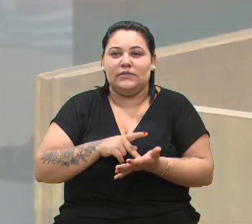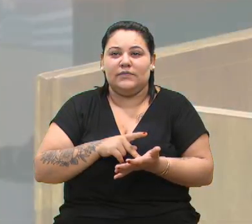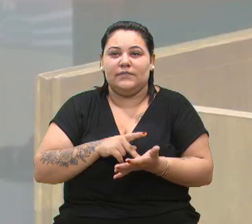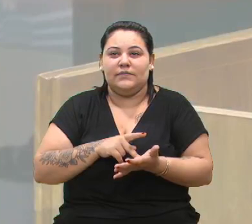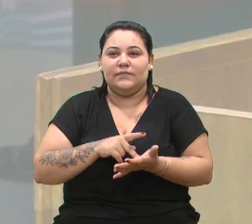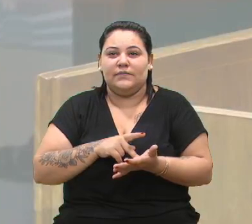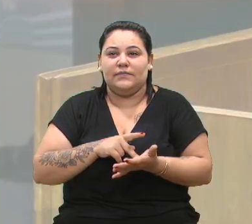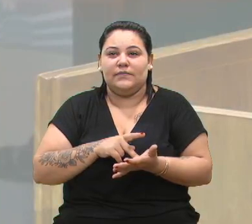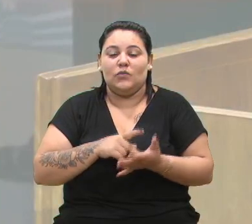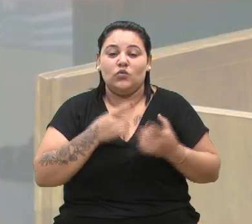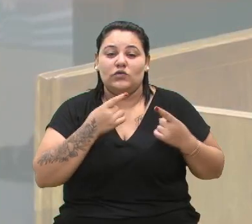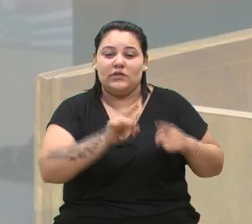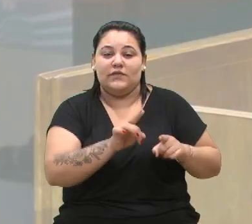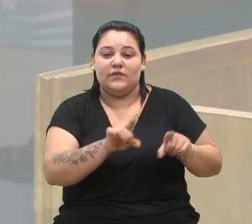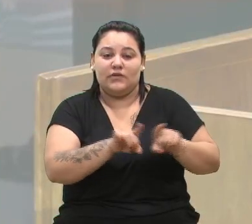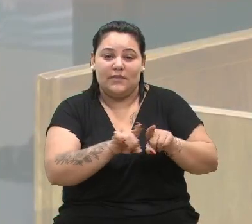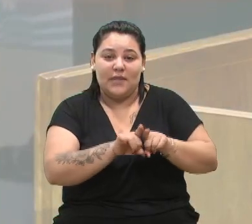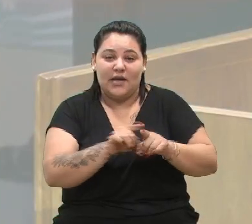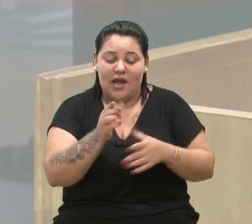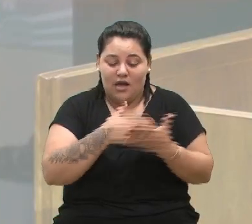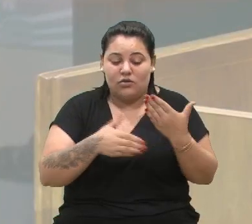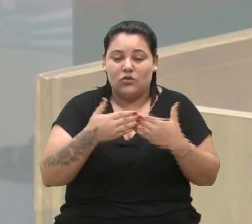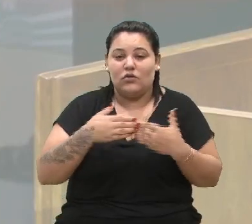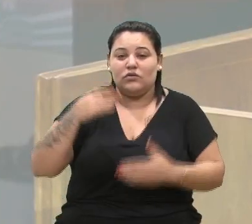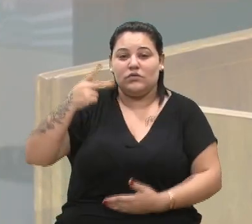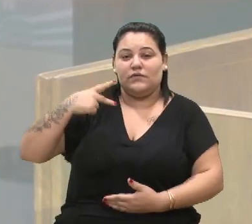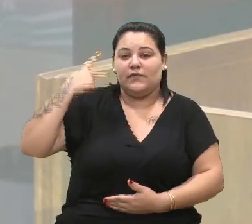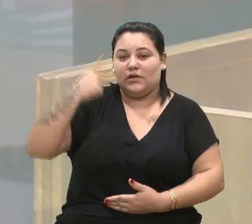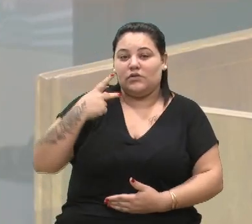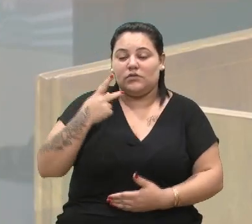desafio, de repente, a todos os vereadores dessa